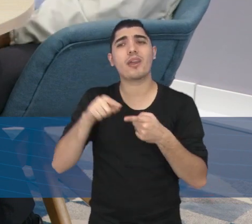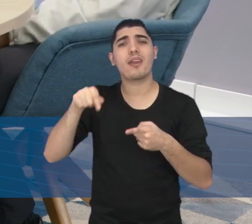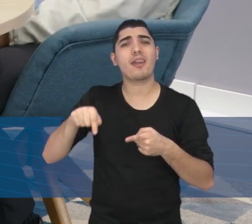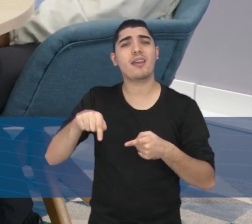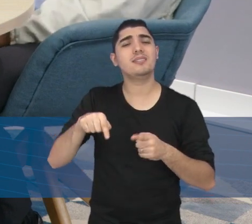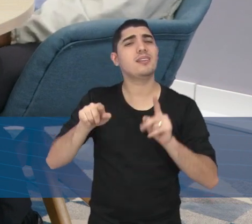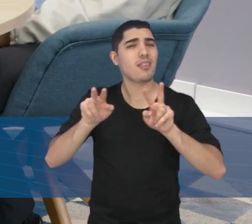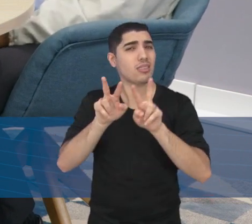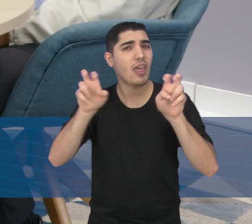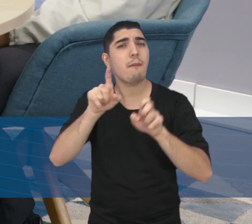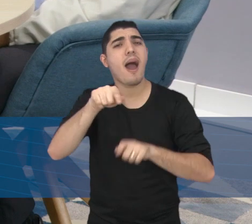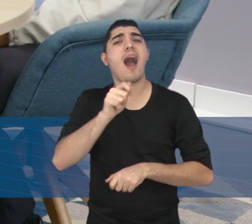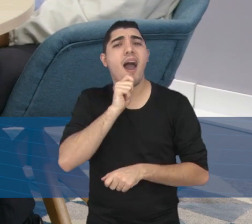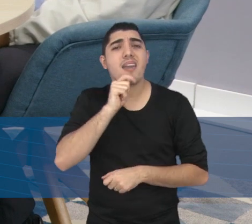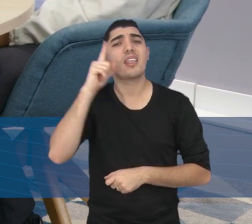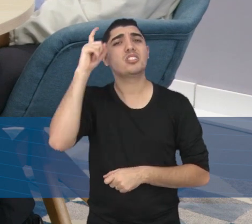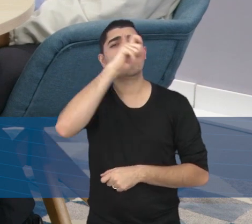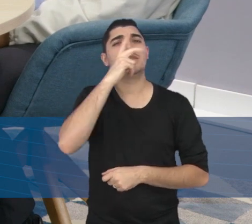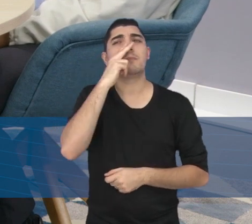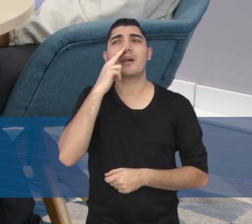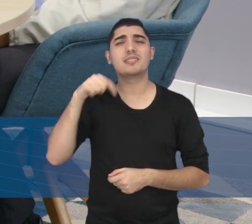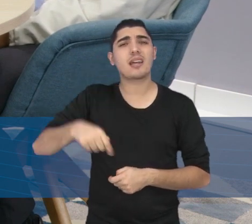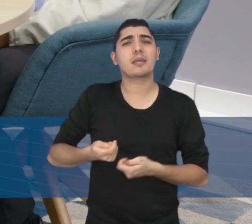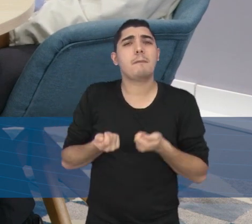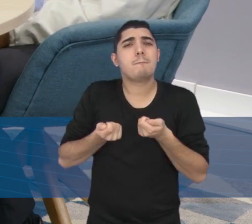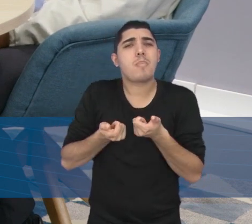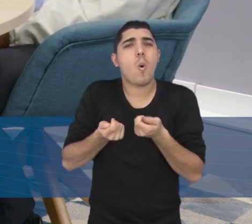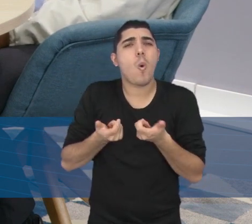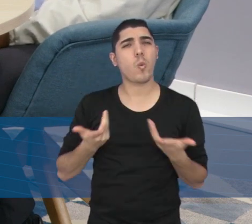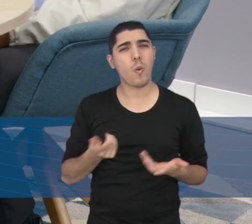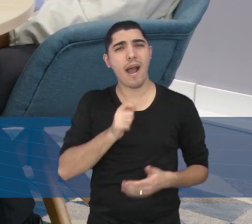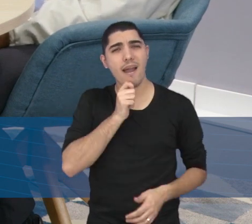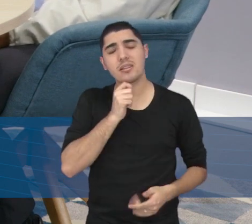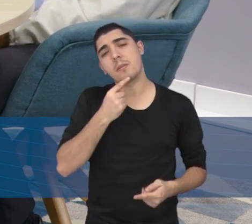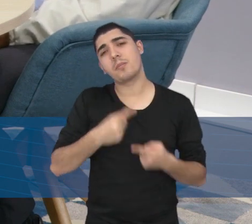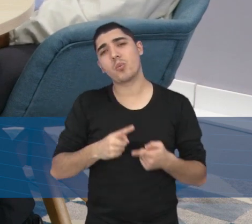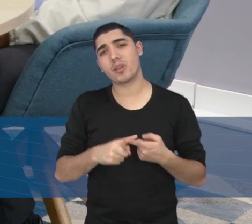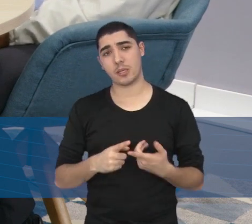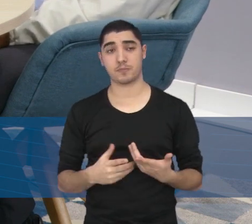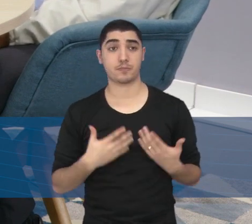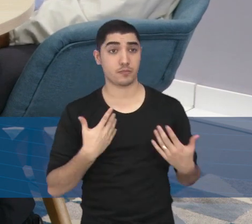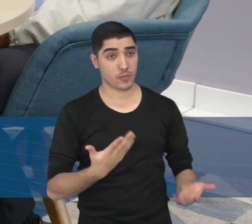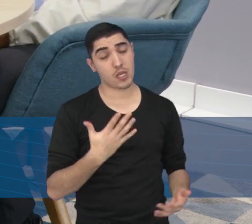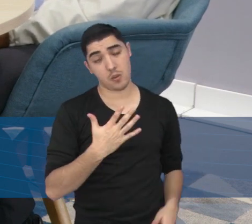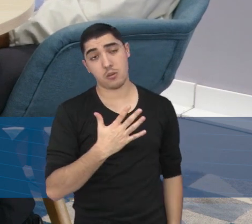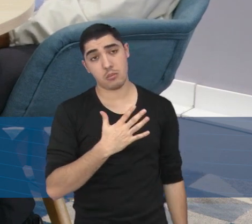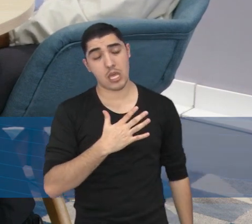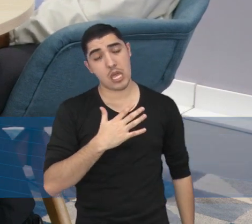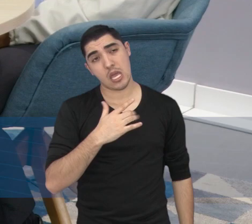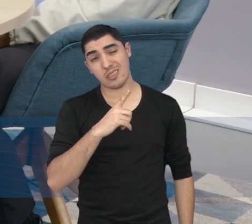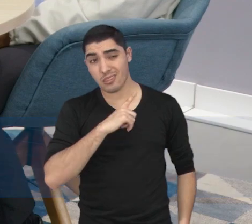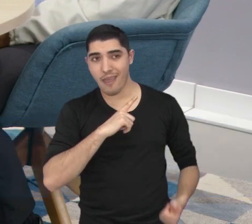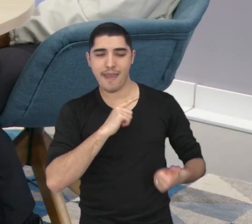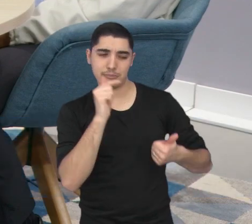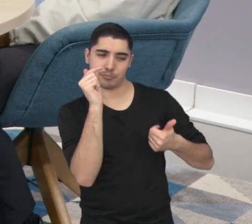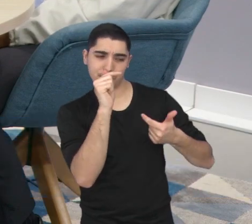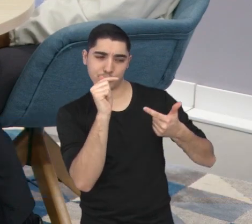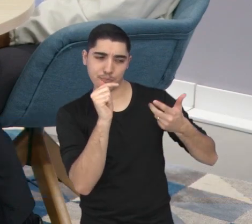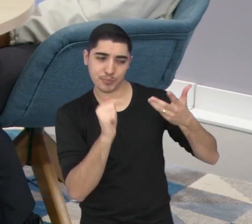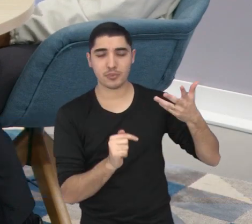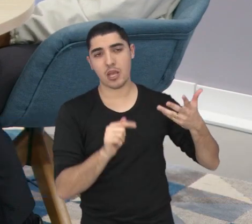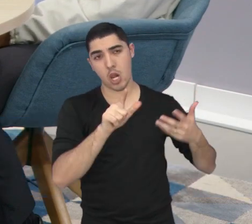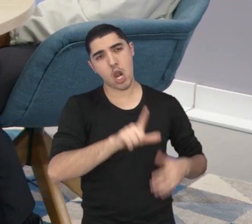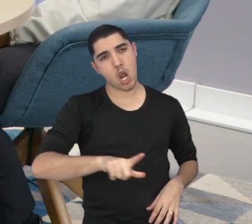mais complexo, assim, que a gente ainda está muito aquém? Eu acho que assim, tem alguns fatores. O primeiro que, querendo ou não,